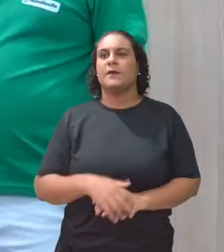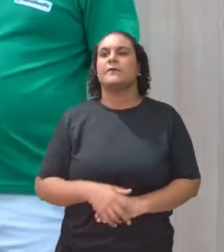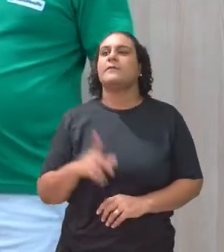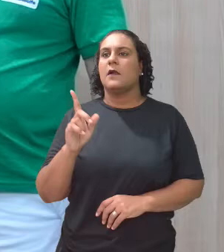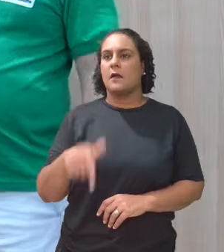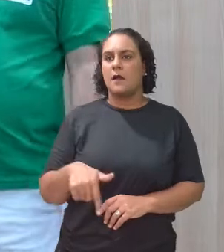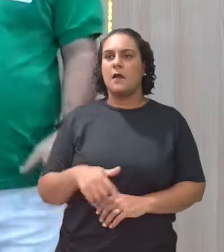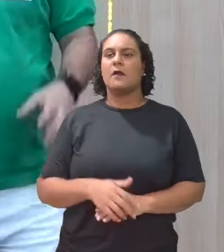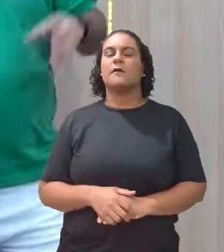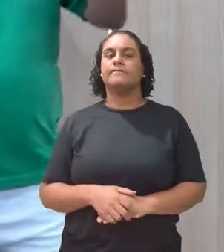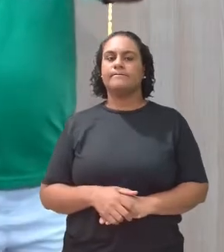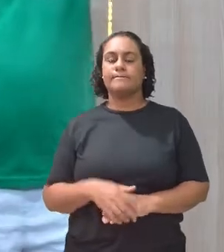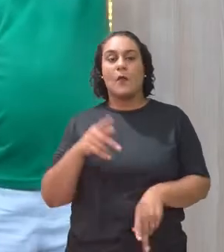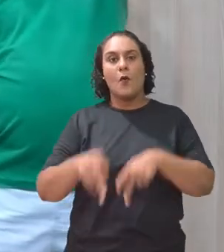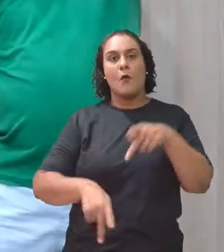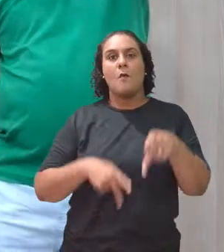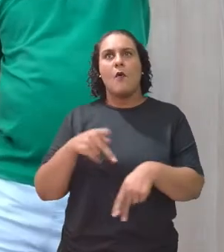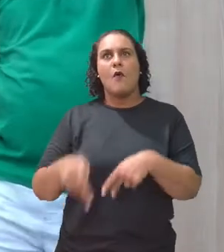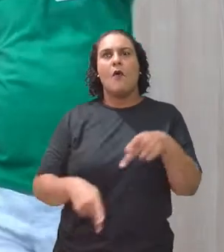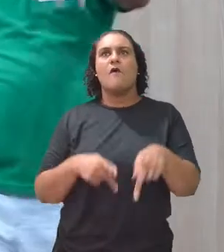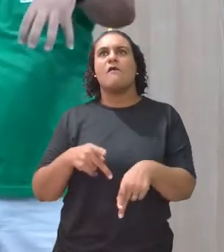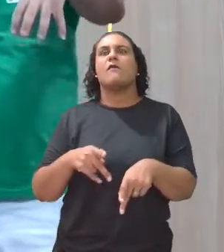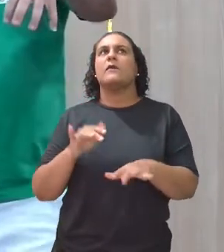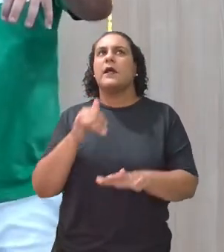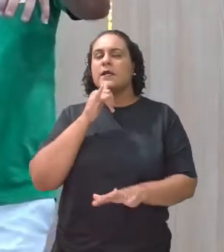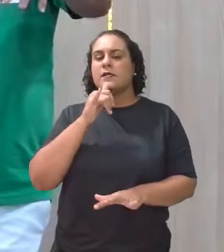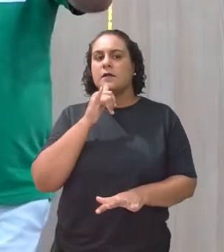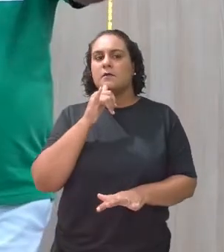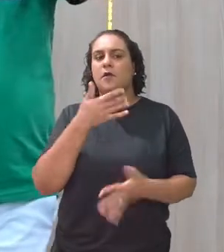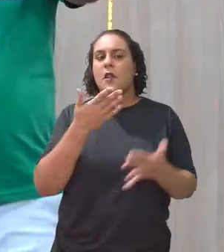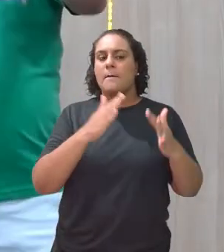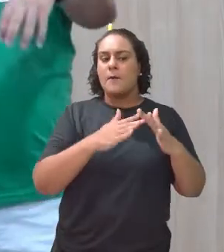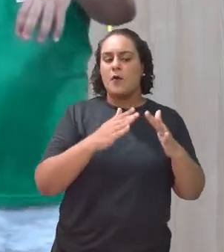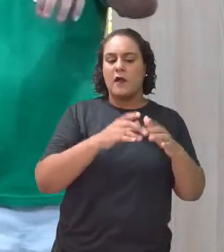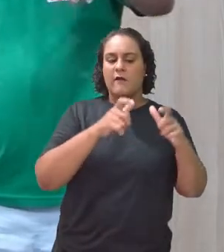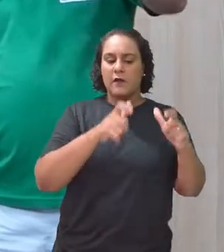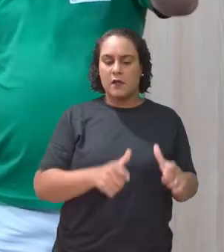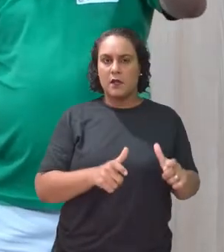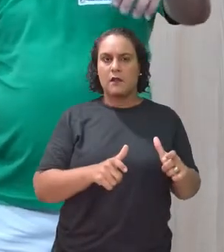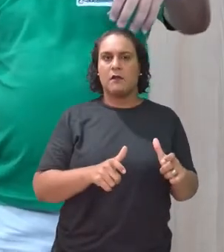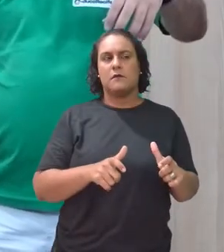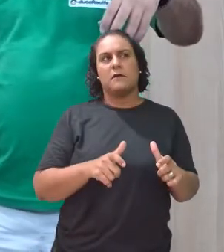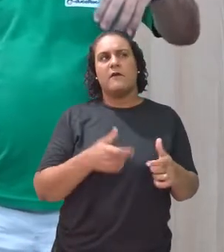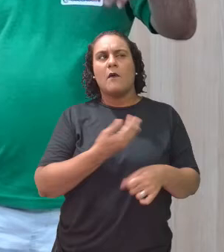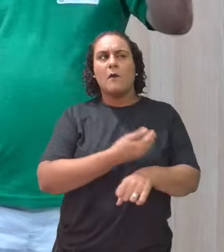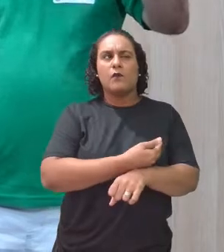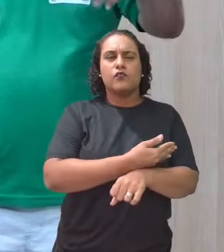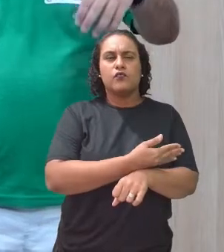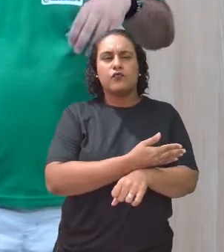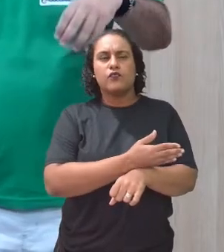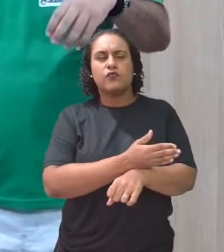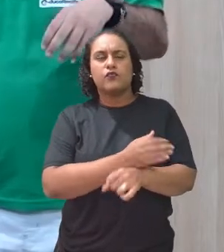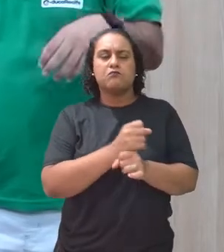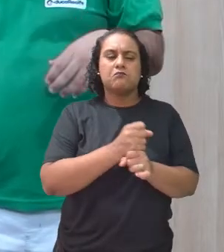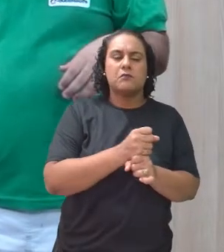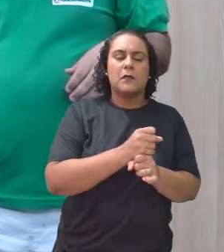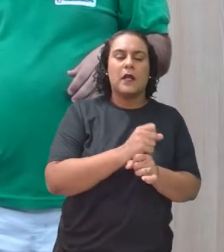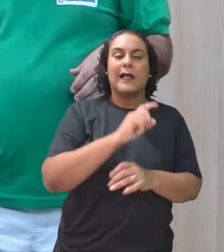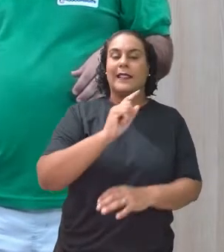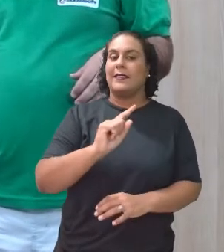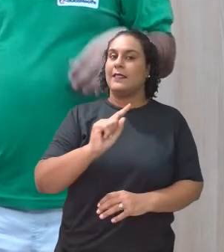povos seminômades, ou seja, eles estavam em um determinado local, fixavam-se ali durante um tempo, mas depois,